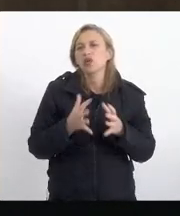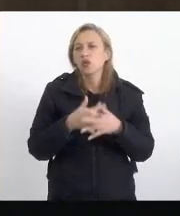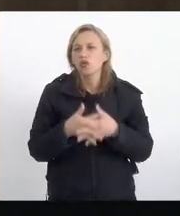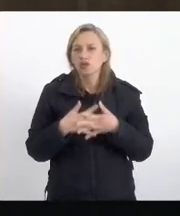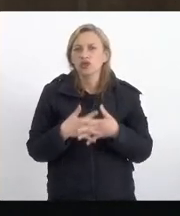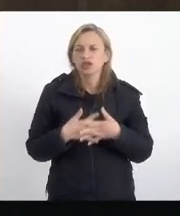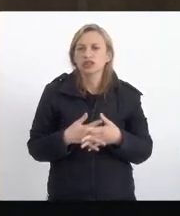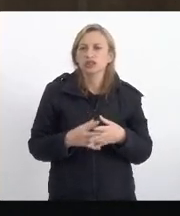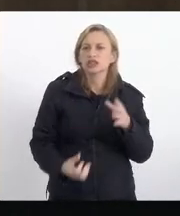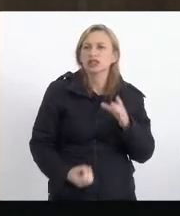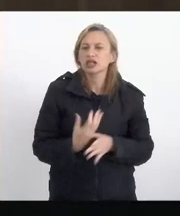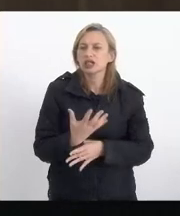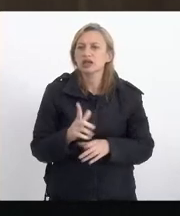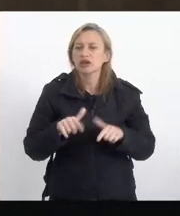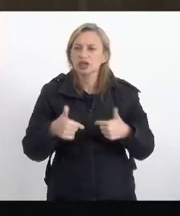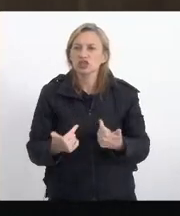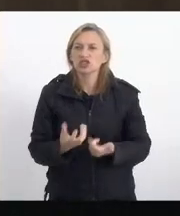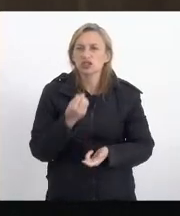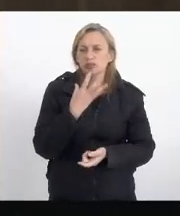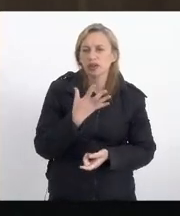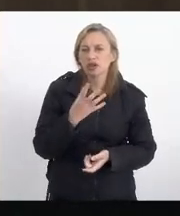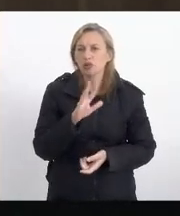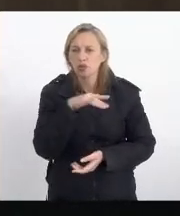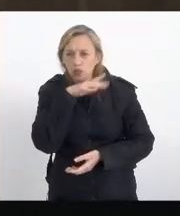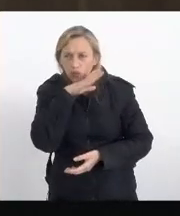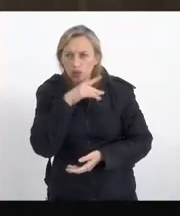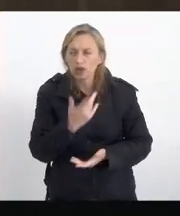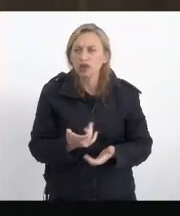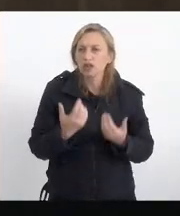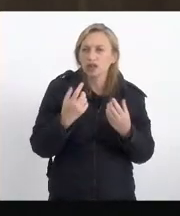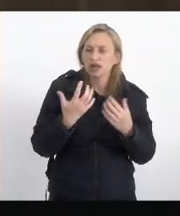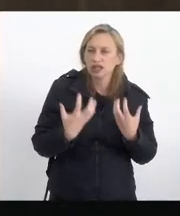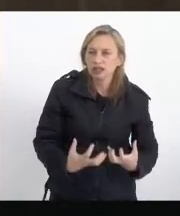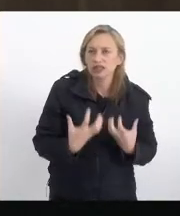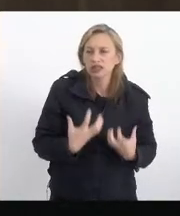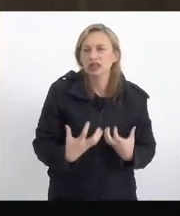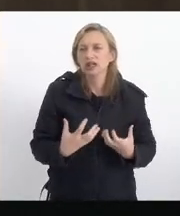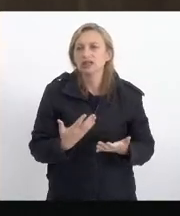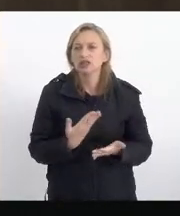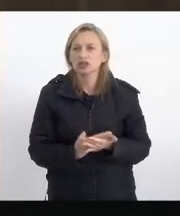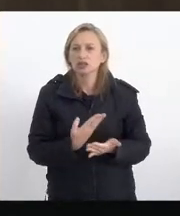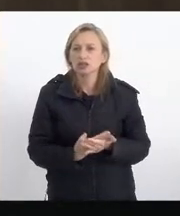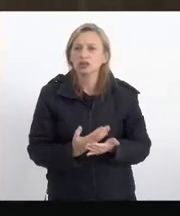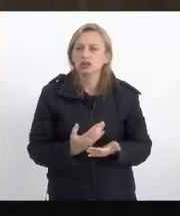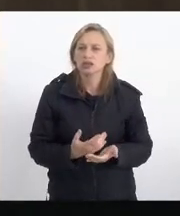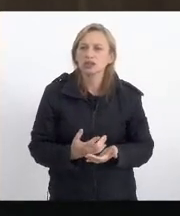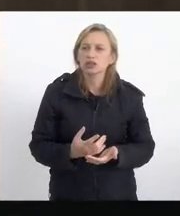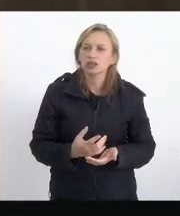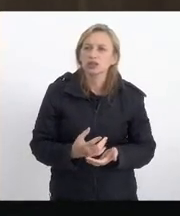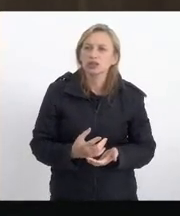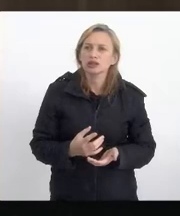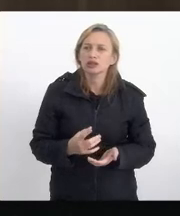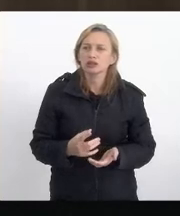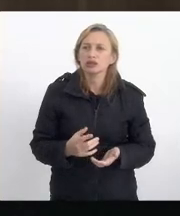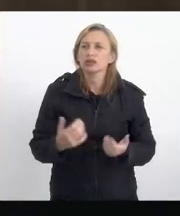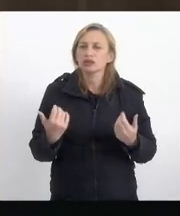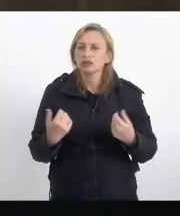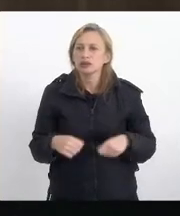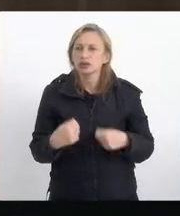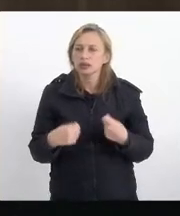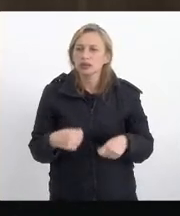Ora, criam sensações de bem e mal-estar, desgastes e distúrbios. Para concluir, por favor. Destes mundos precisam